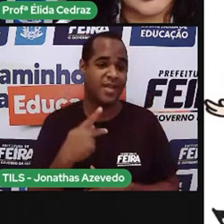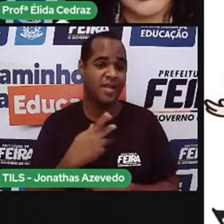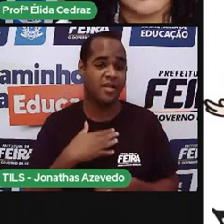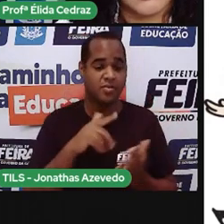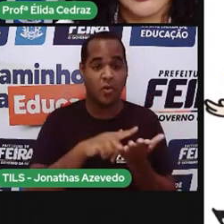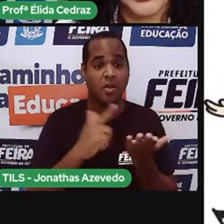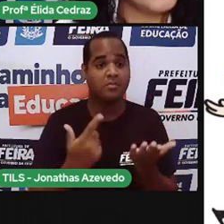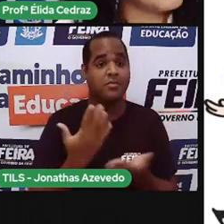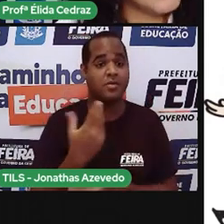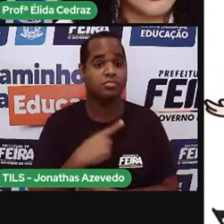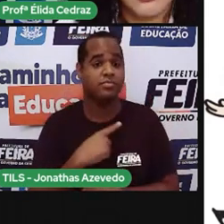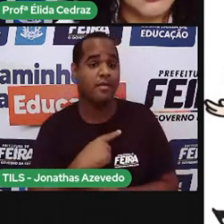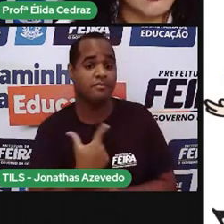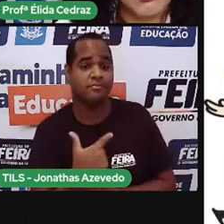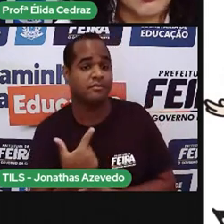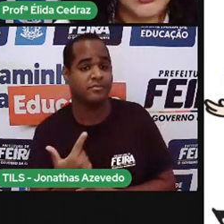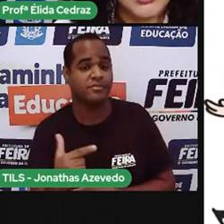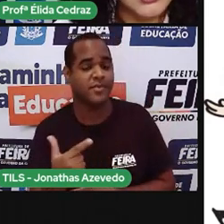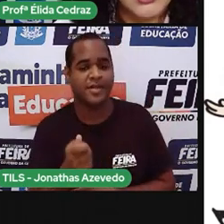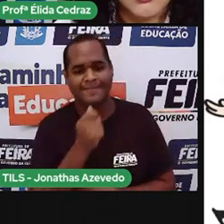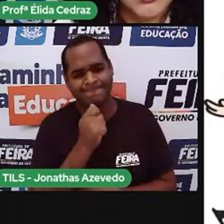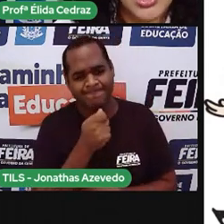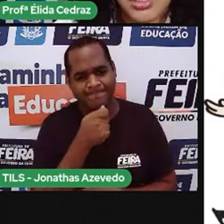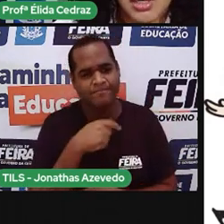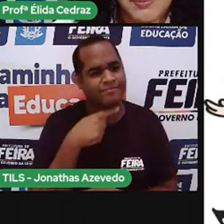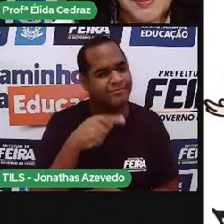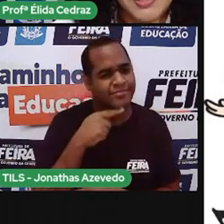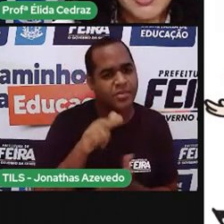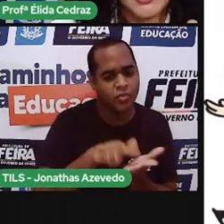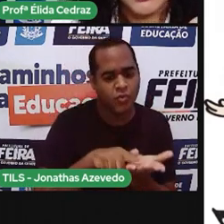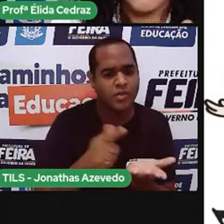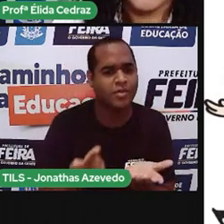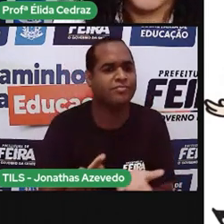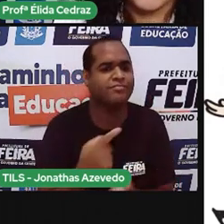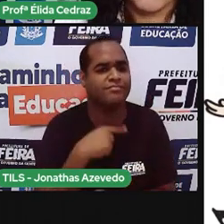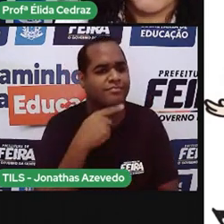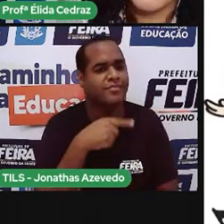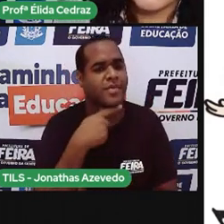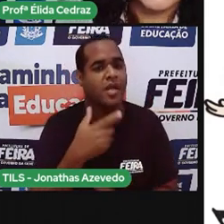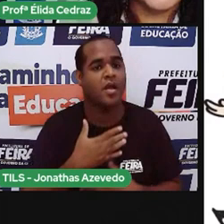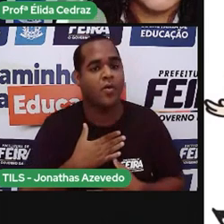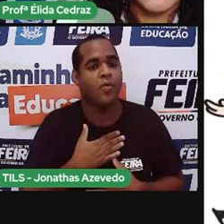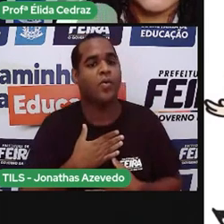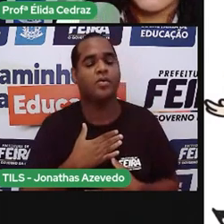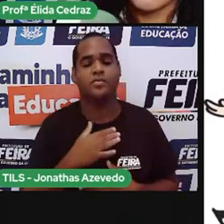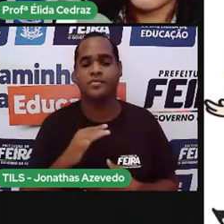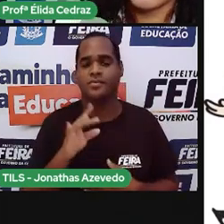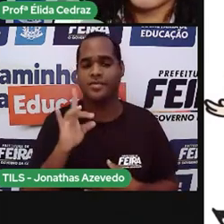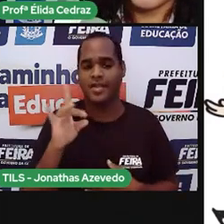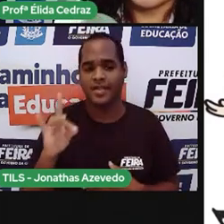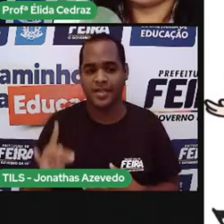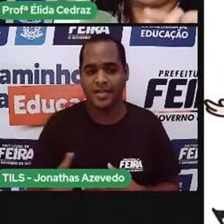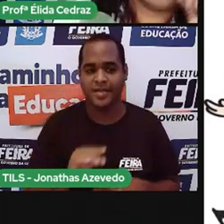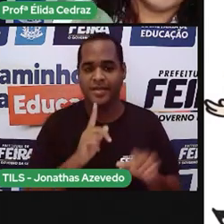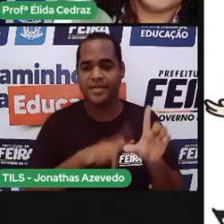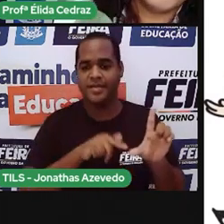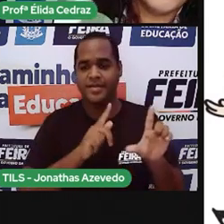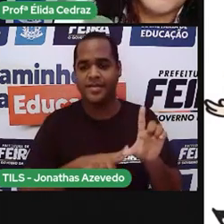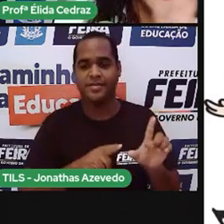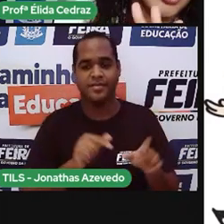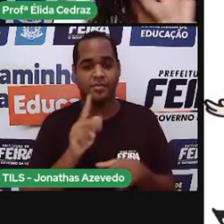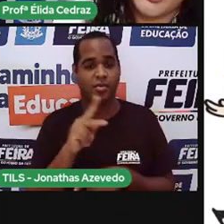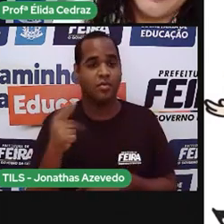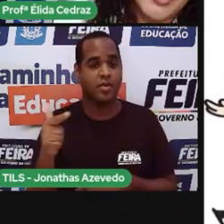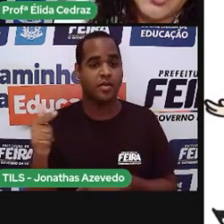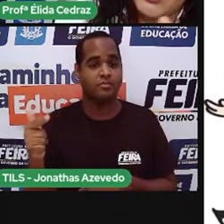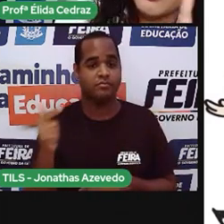não tinha esses dias, não consegui nenhum jornal para mim. Eu gosto de colar as letras. Então, a Pró não